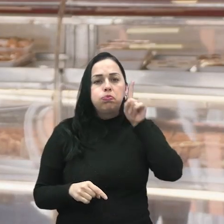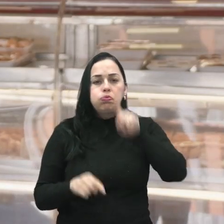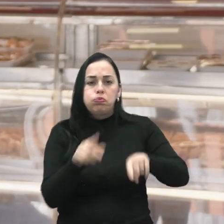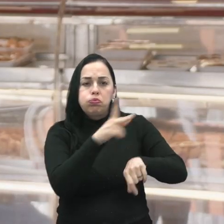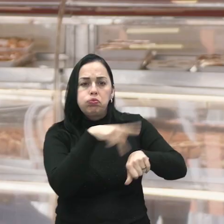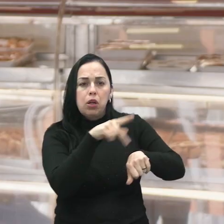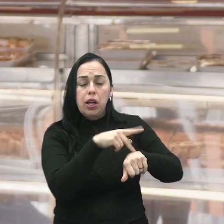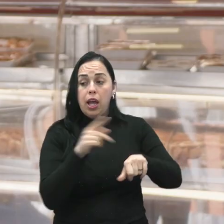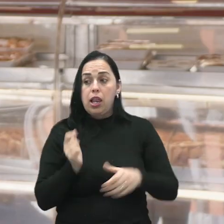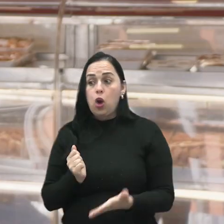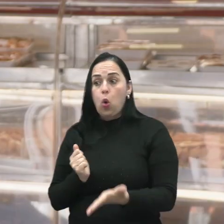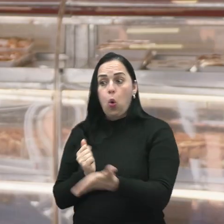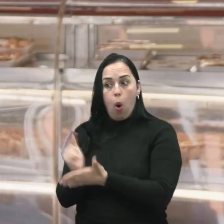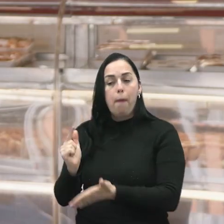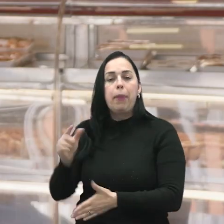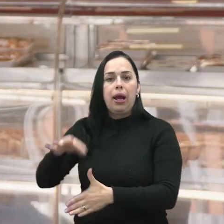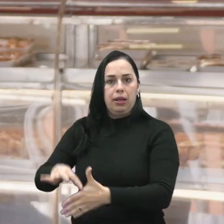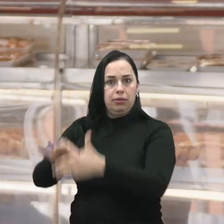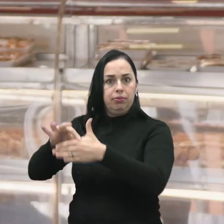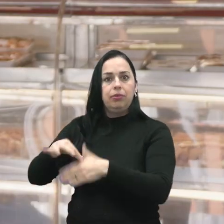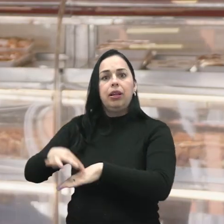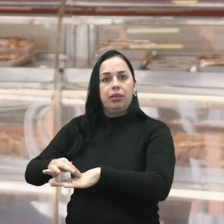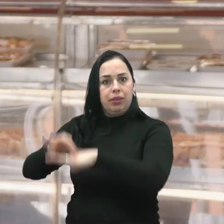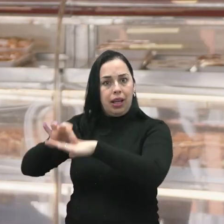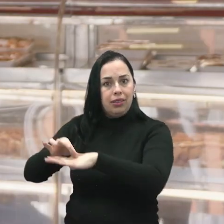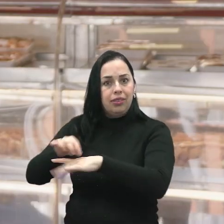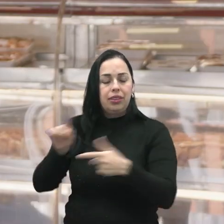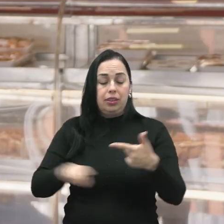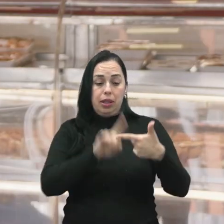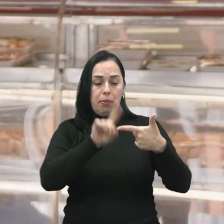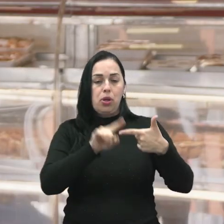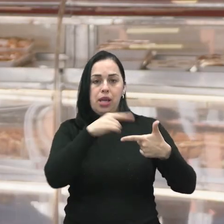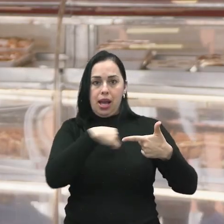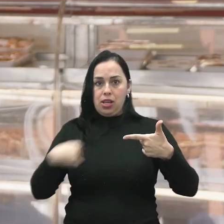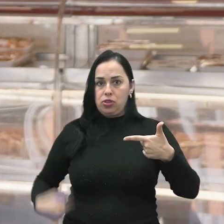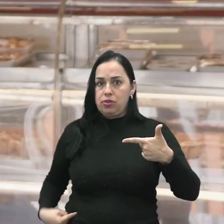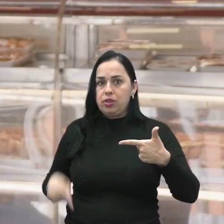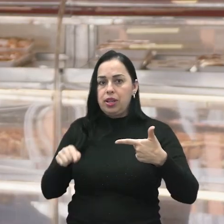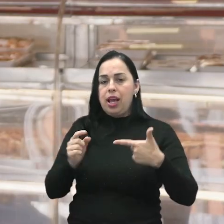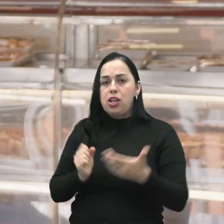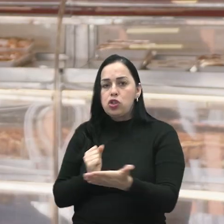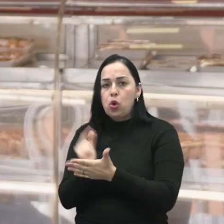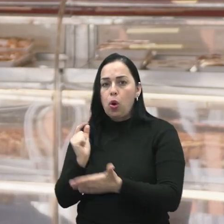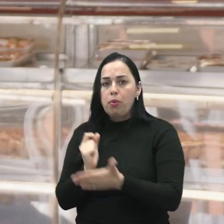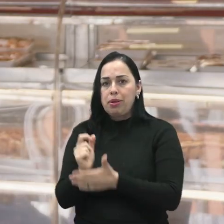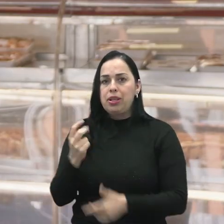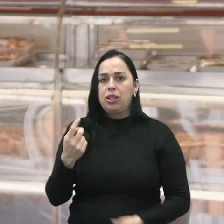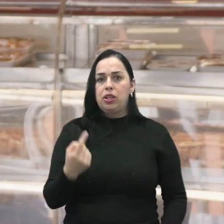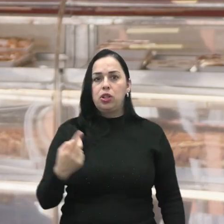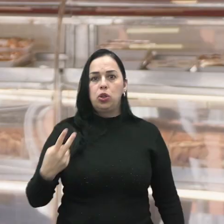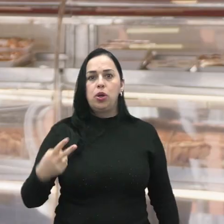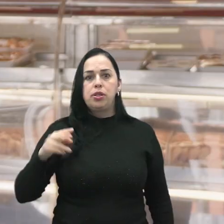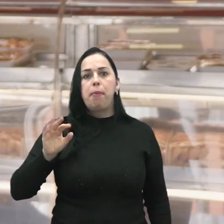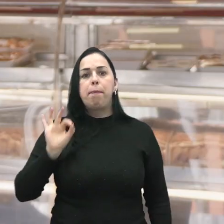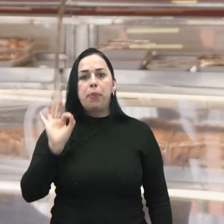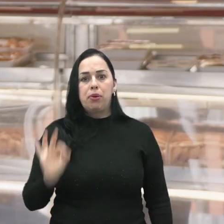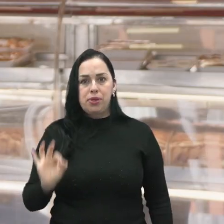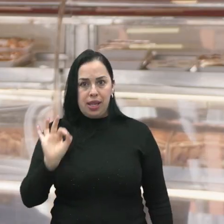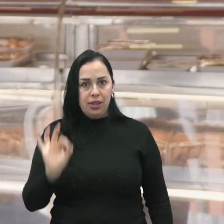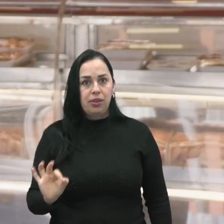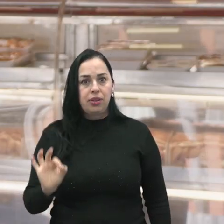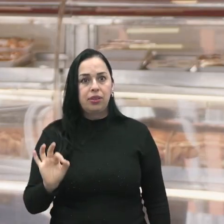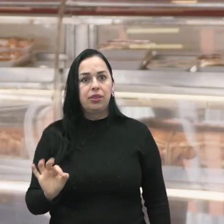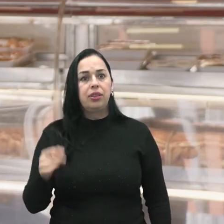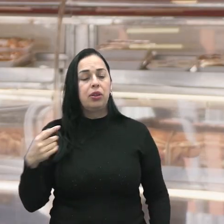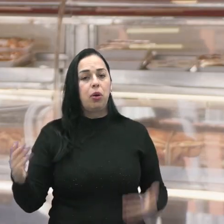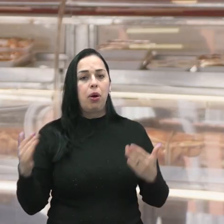principais compradores de carne bovina brasileira, atrás apenas da China. Eles importaram cerca de 12% de todo o volume que o